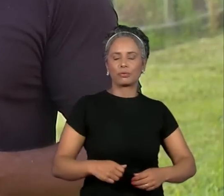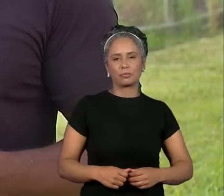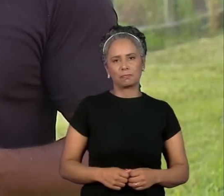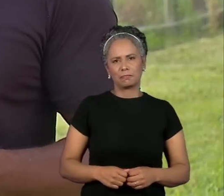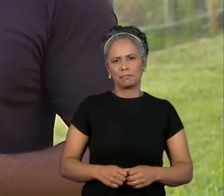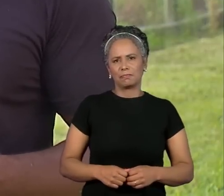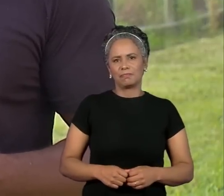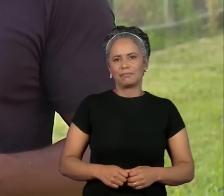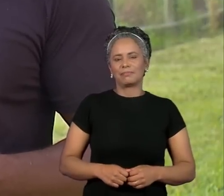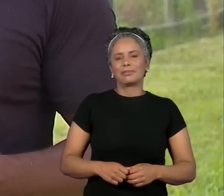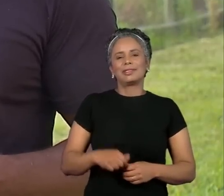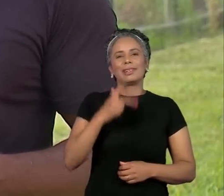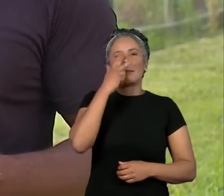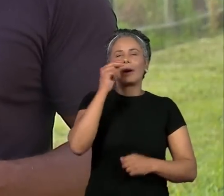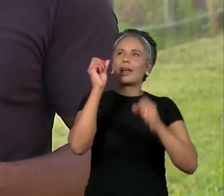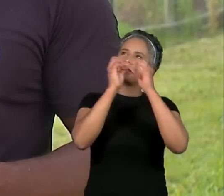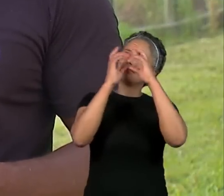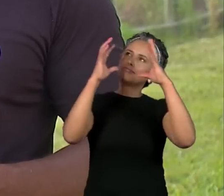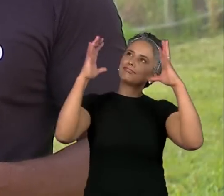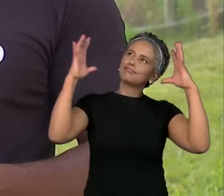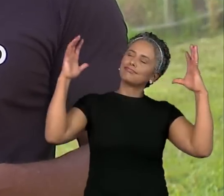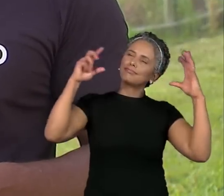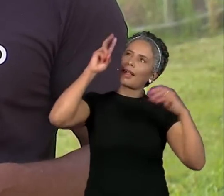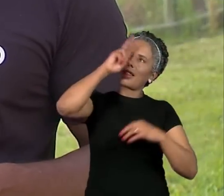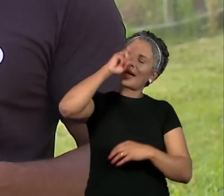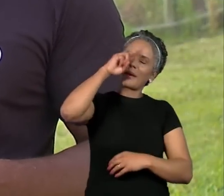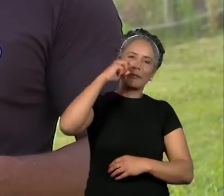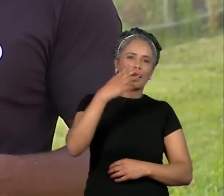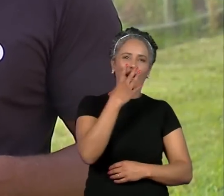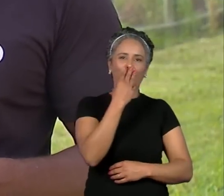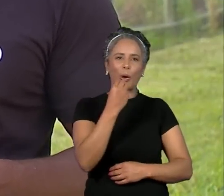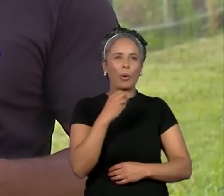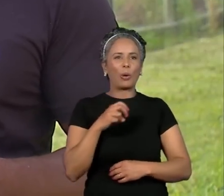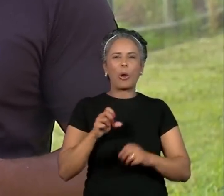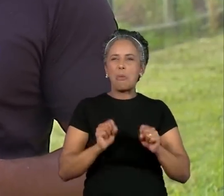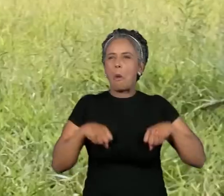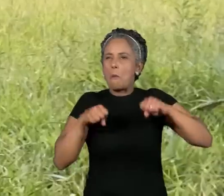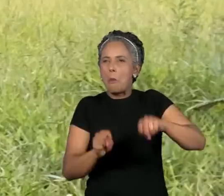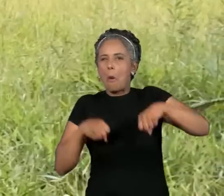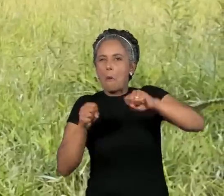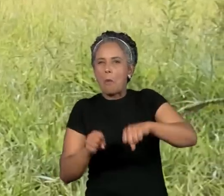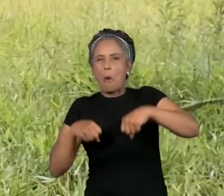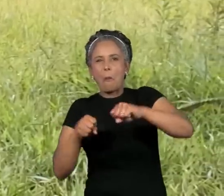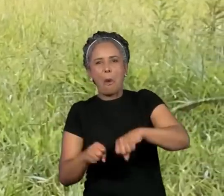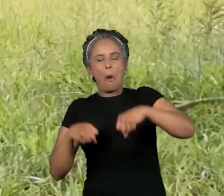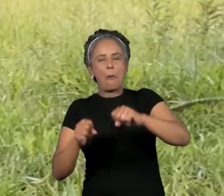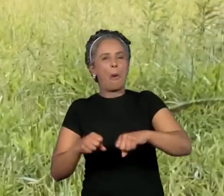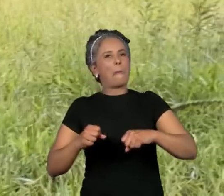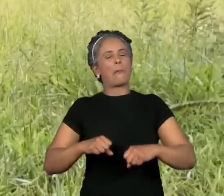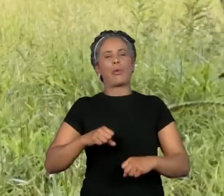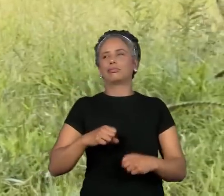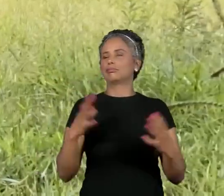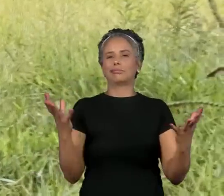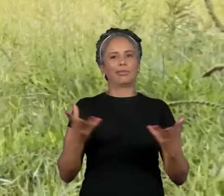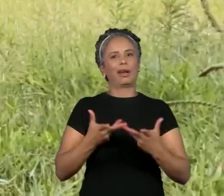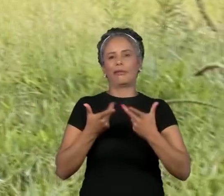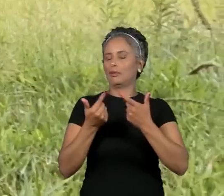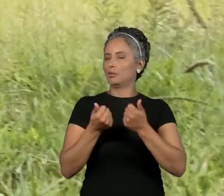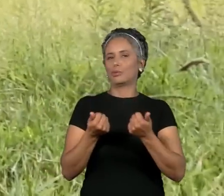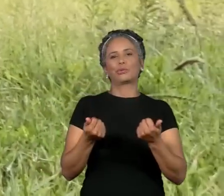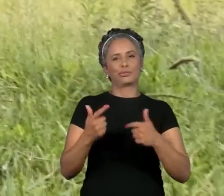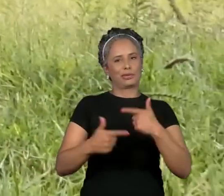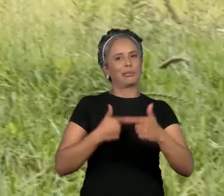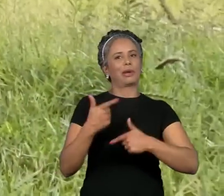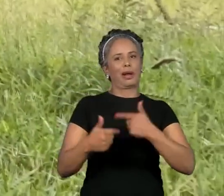Aquela imagem não vai me sair mais da cabeça, ver o Canelinha correndo no meio do mato, dando aqueles pulos. Sensacional, um trabalho maravilhoso.